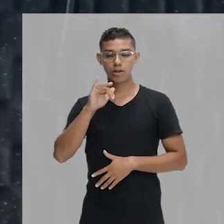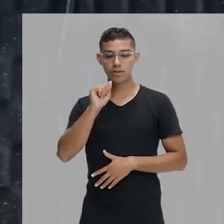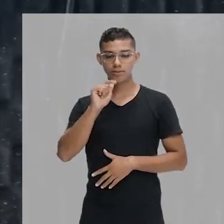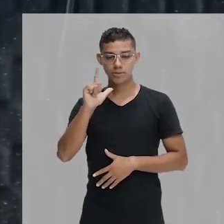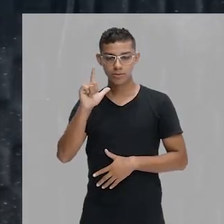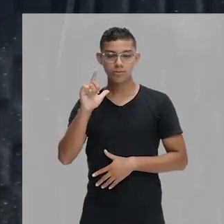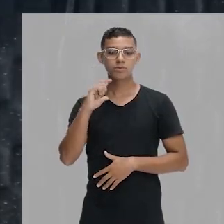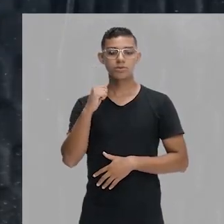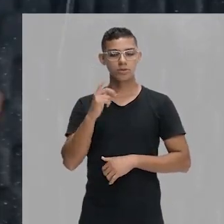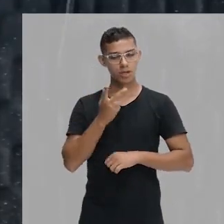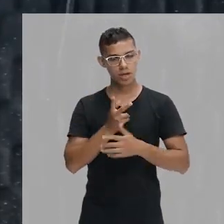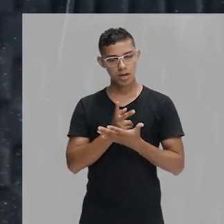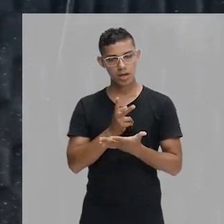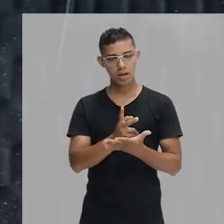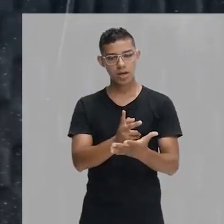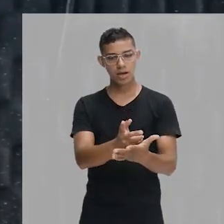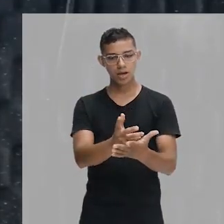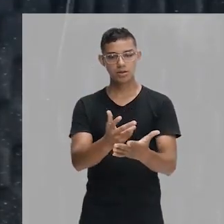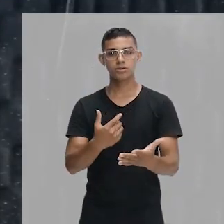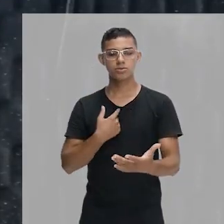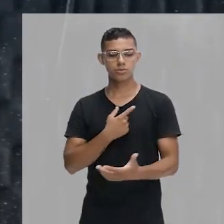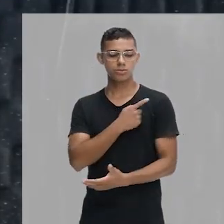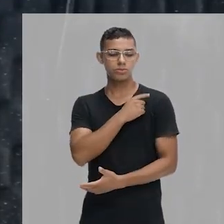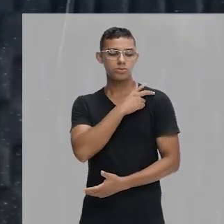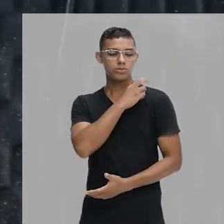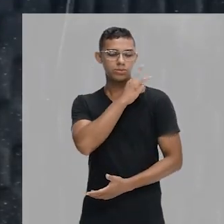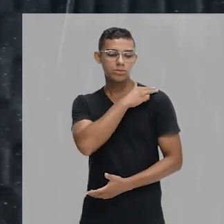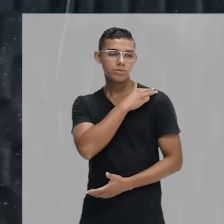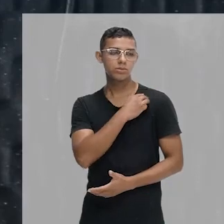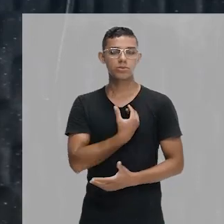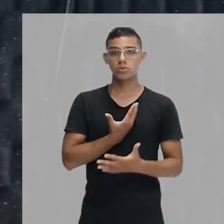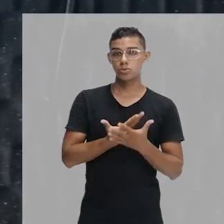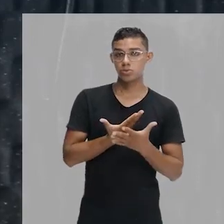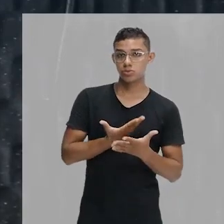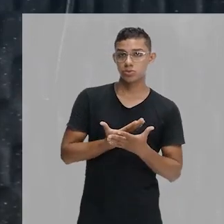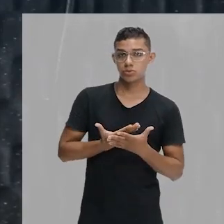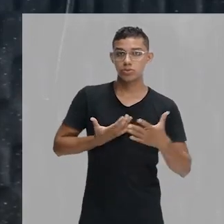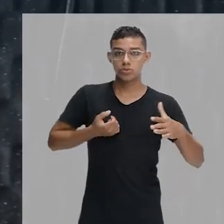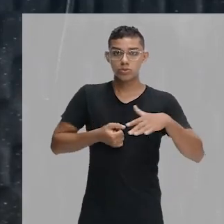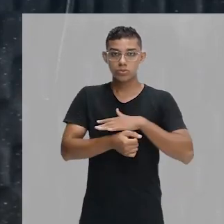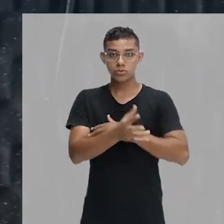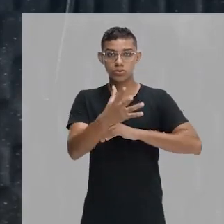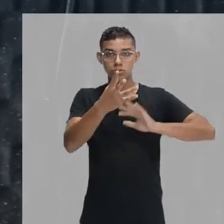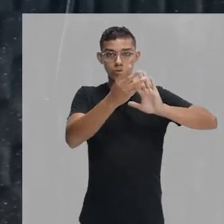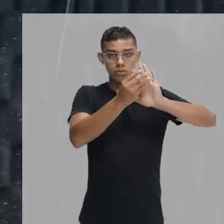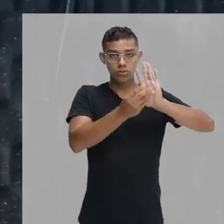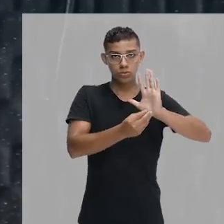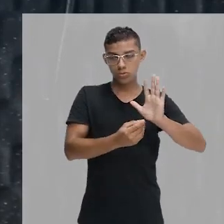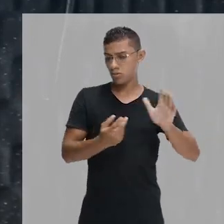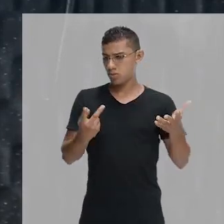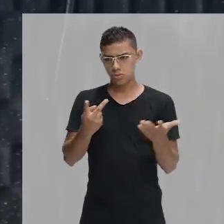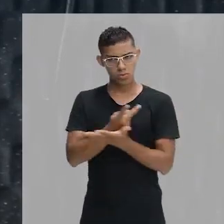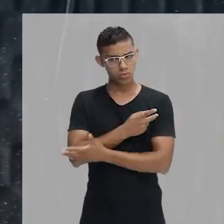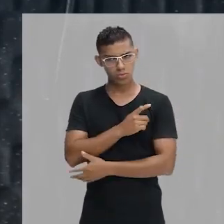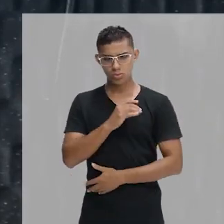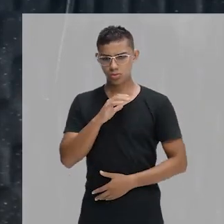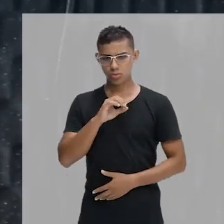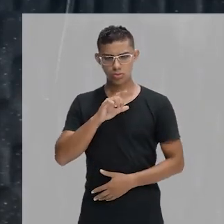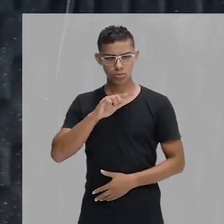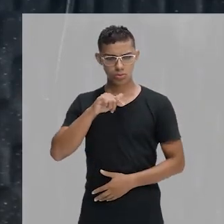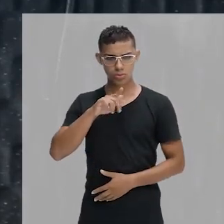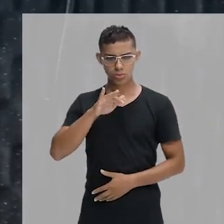primeiro assunto que se estuda quando se entra no ensino médio, tá? Então, está errado? Não, não está errado falar de forma